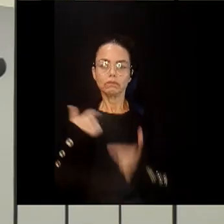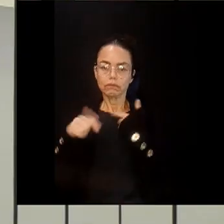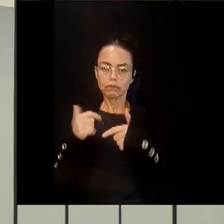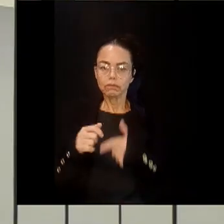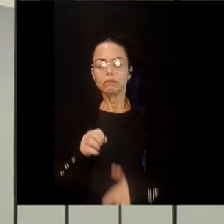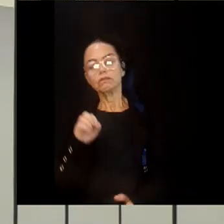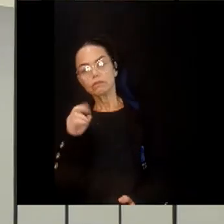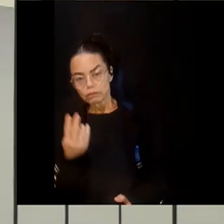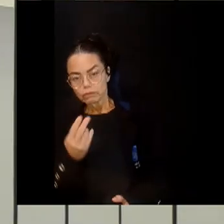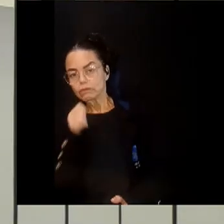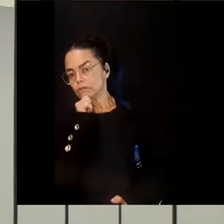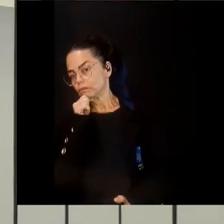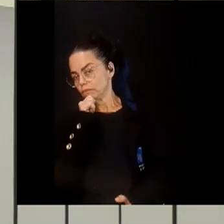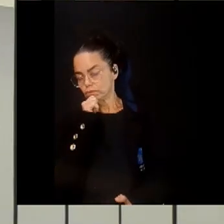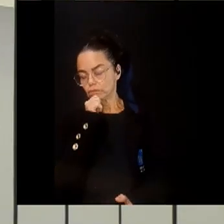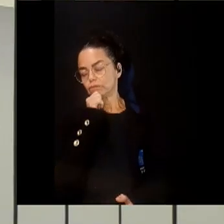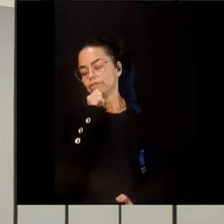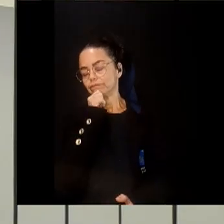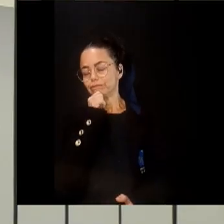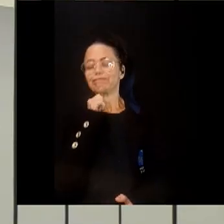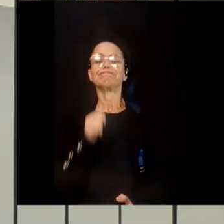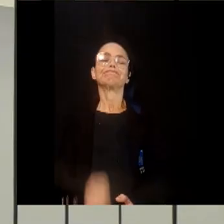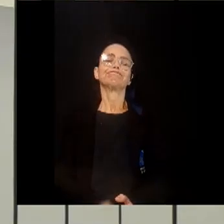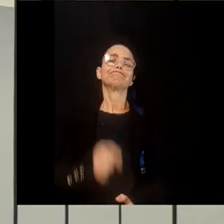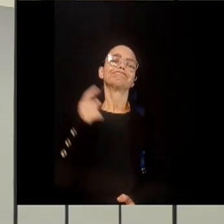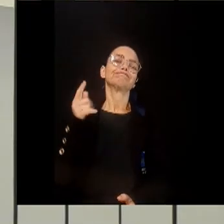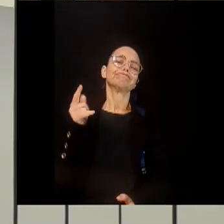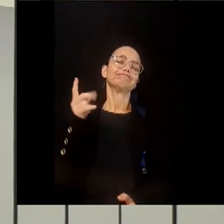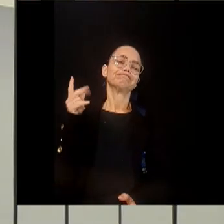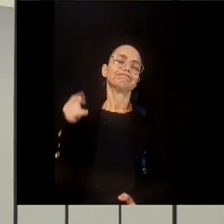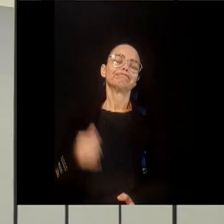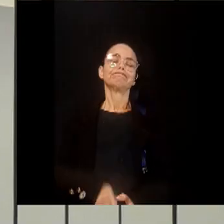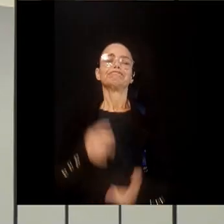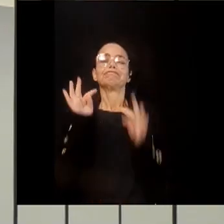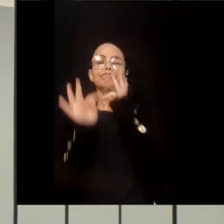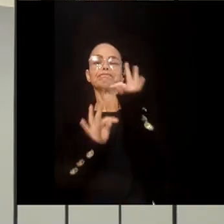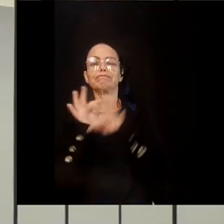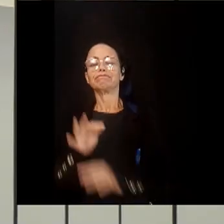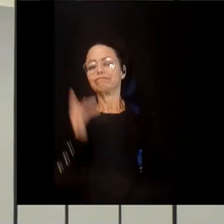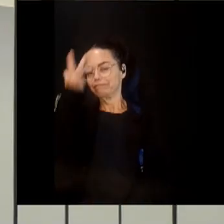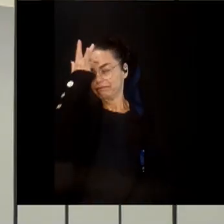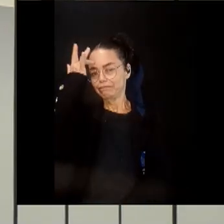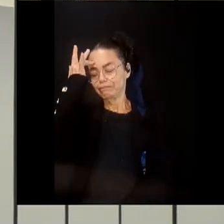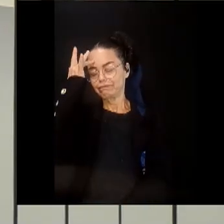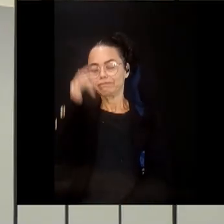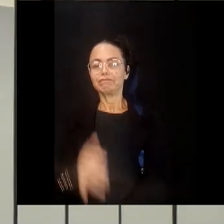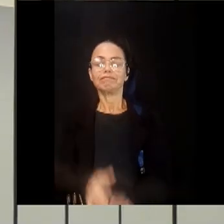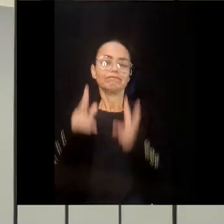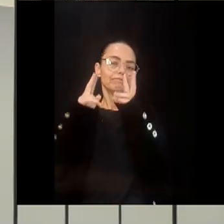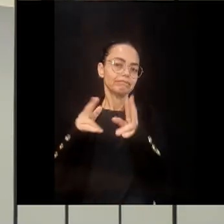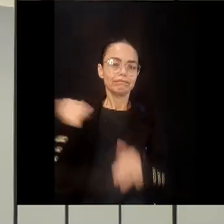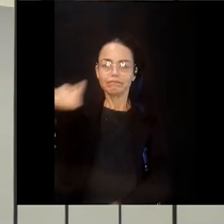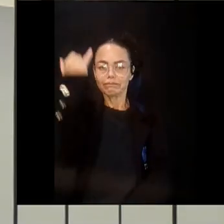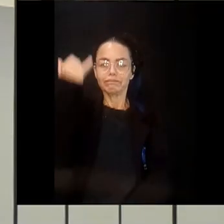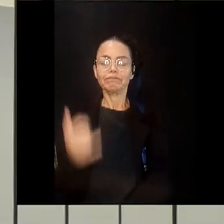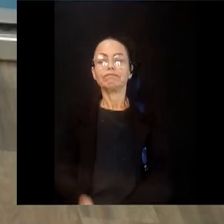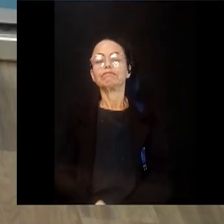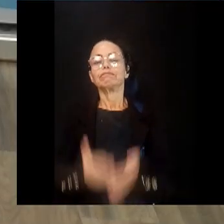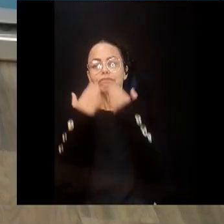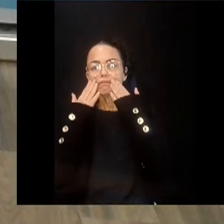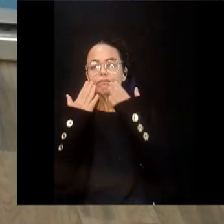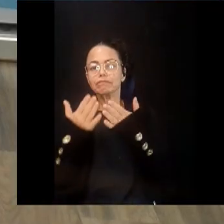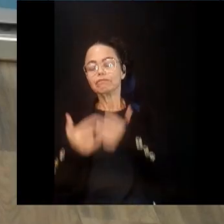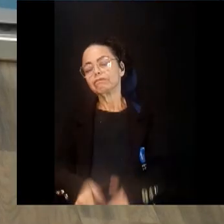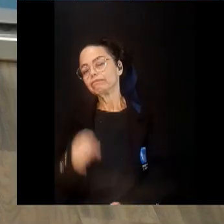nós estamos muito longe de tratar saúde mental com a mesma importância que a gente vê quando fala de